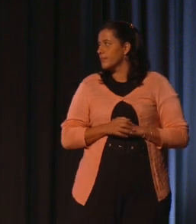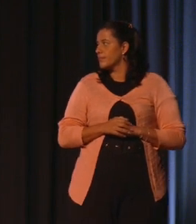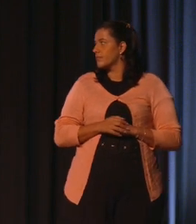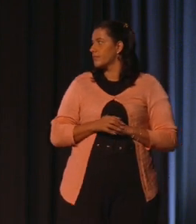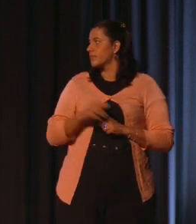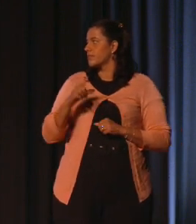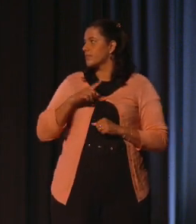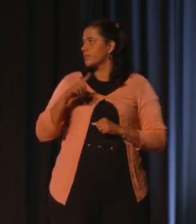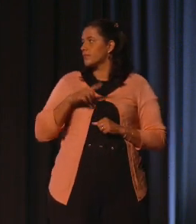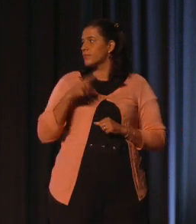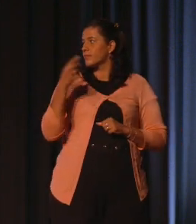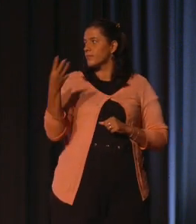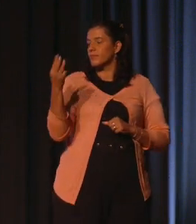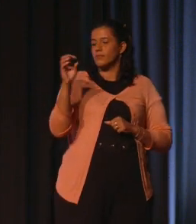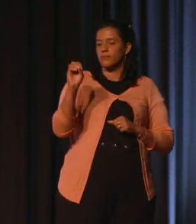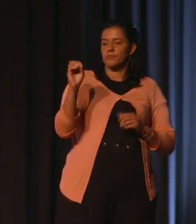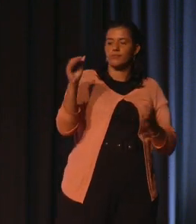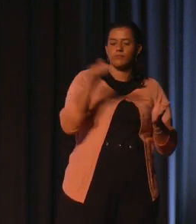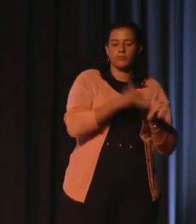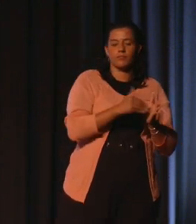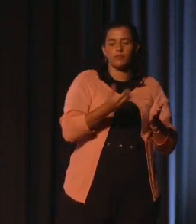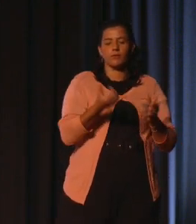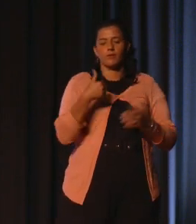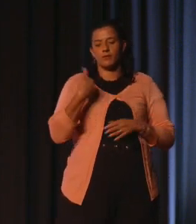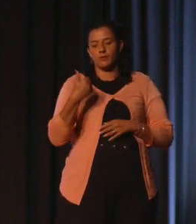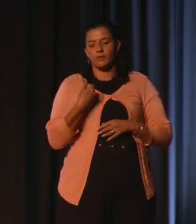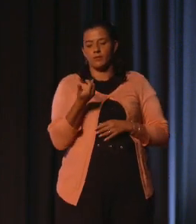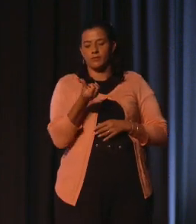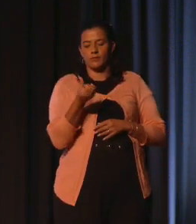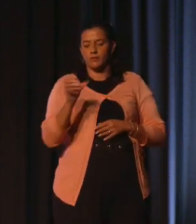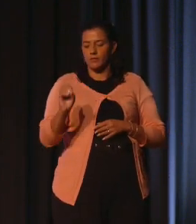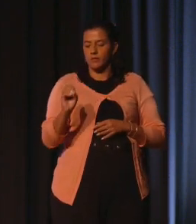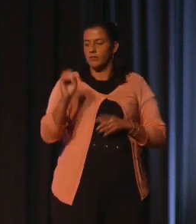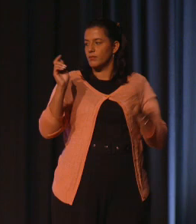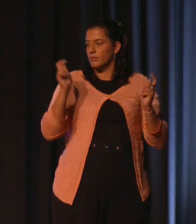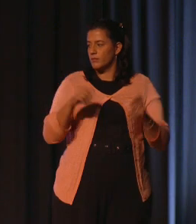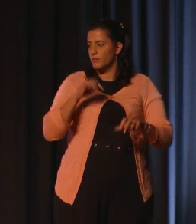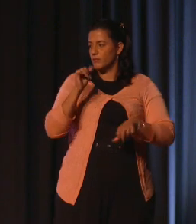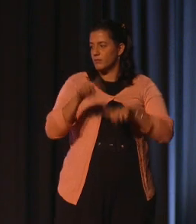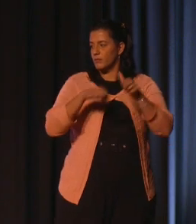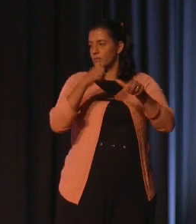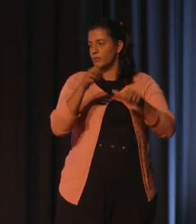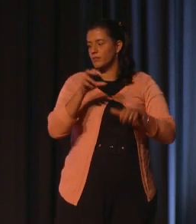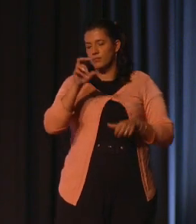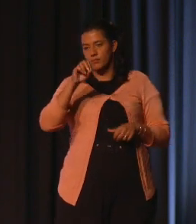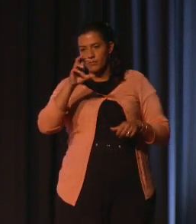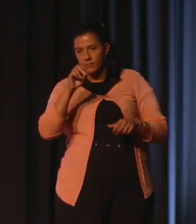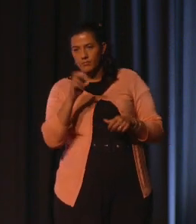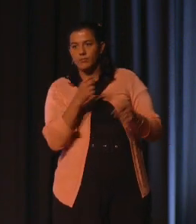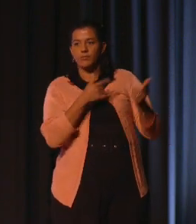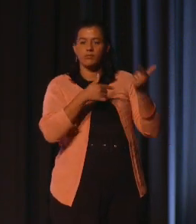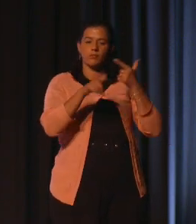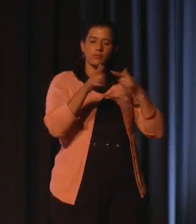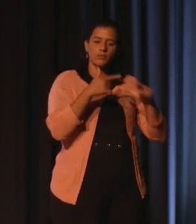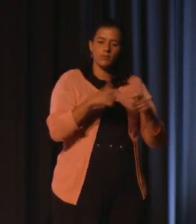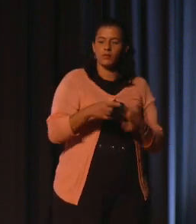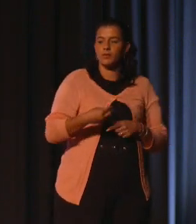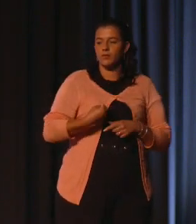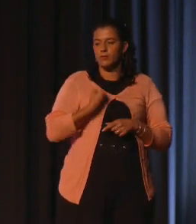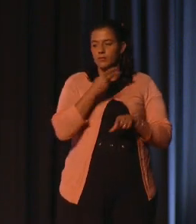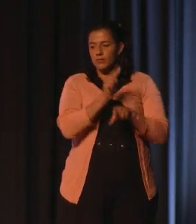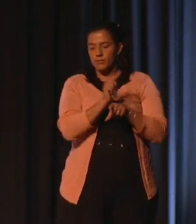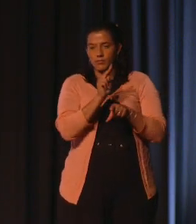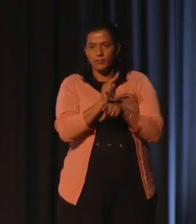Aqui dos 30 aos 60 anos, então, alguns já viraram avós, os outros estão constituindo